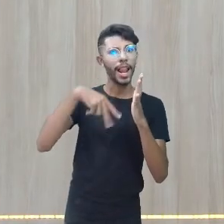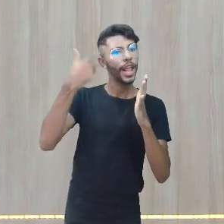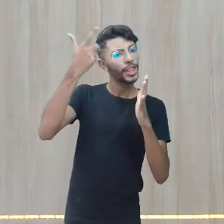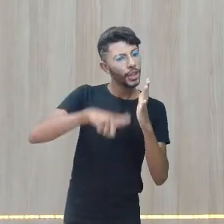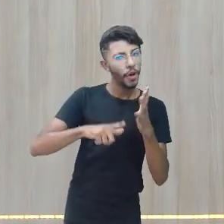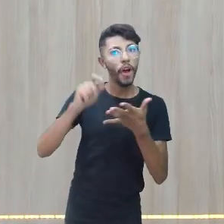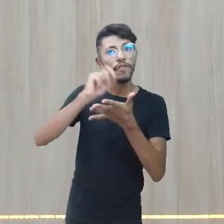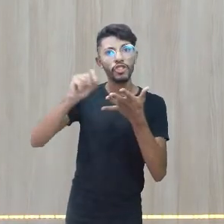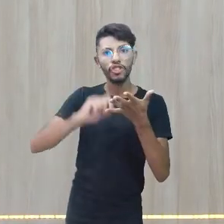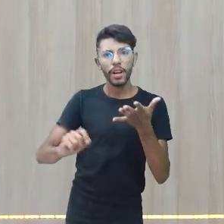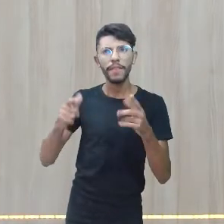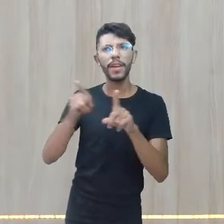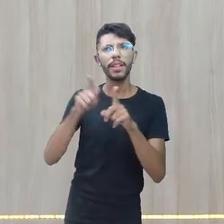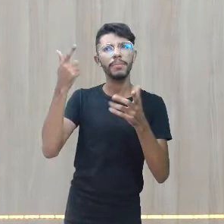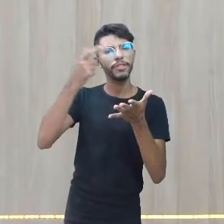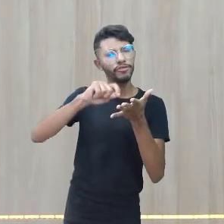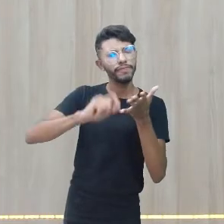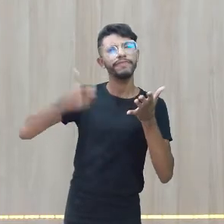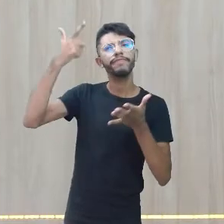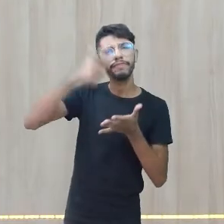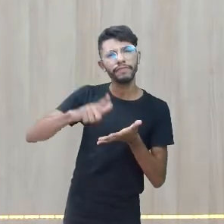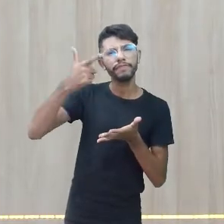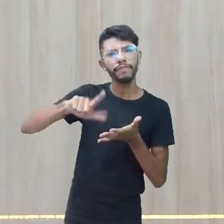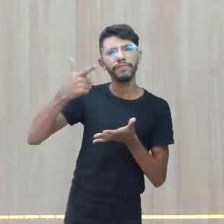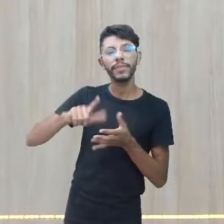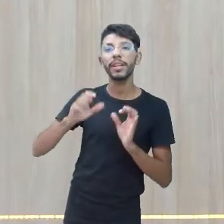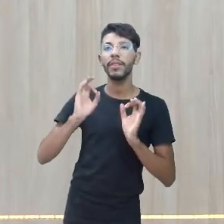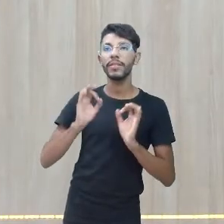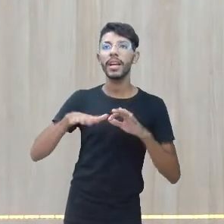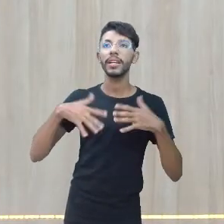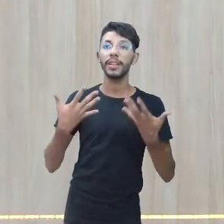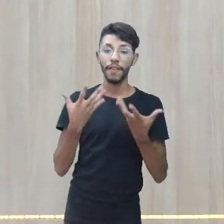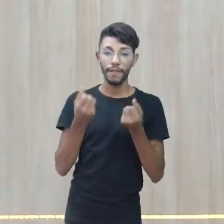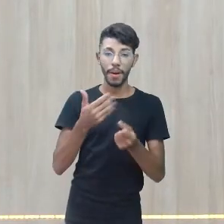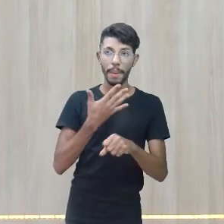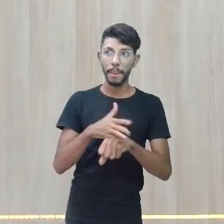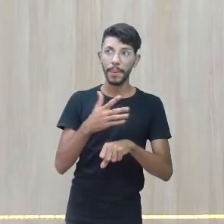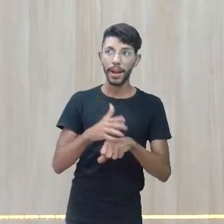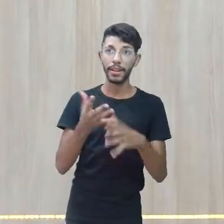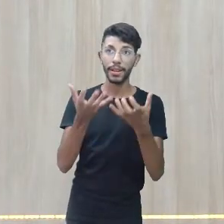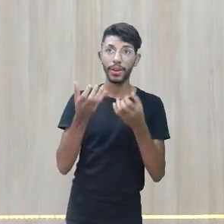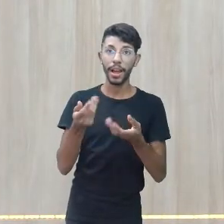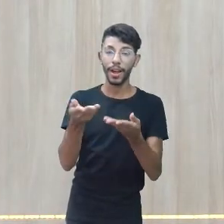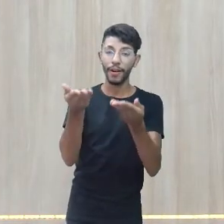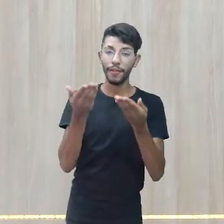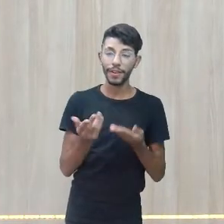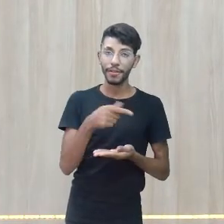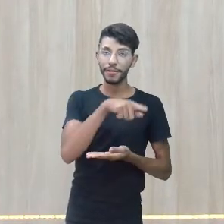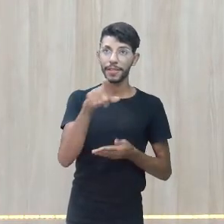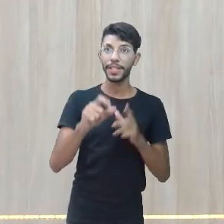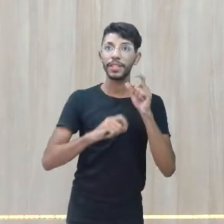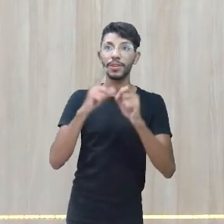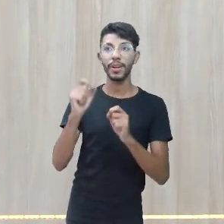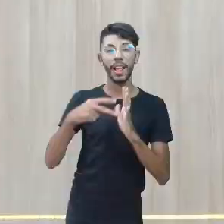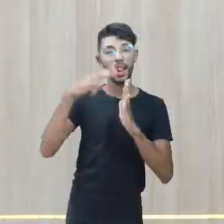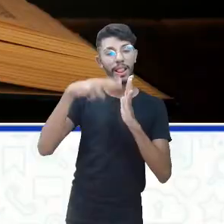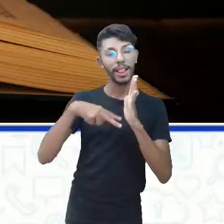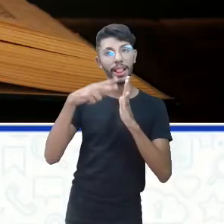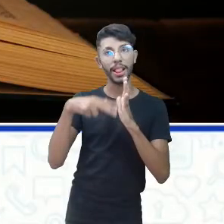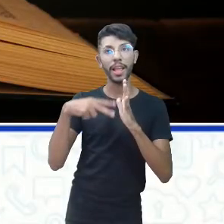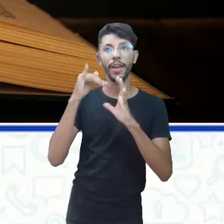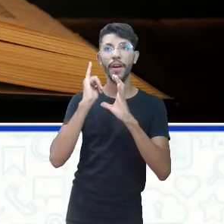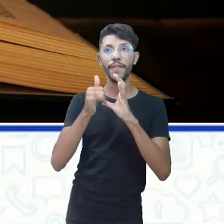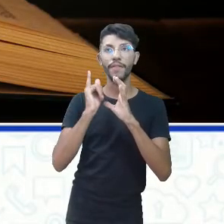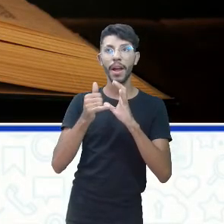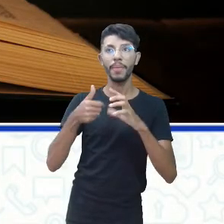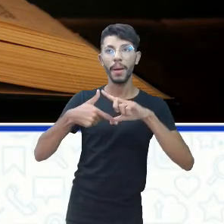Isso é muito importante. Vamos para a prática. Eu gostaria de convidar vocês, não é, a ler uma fábula